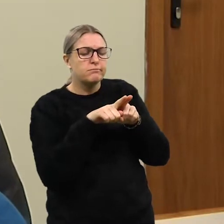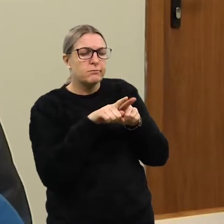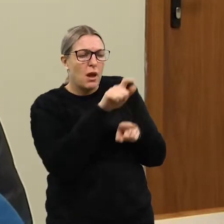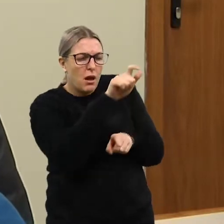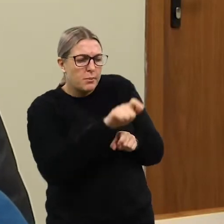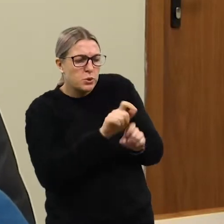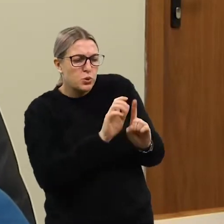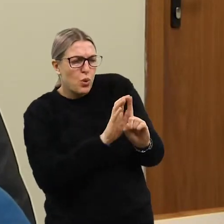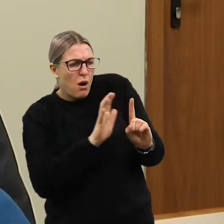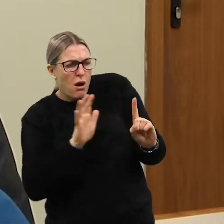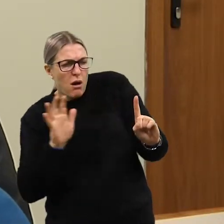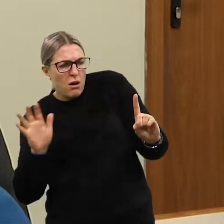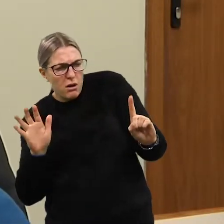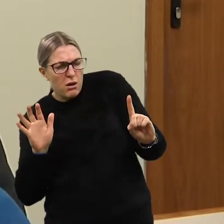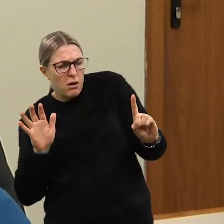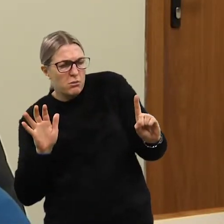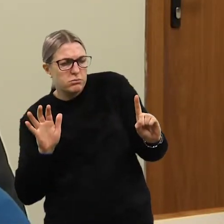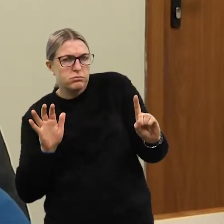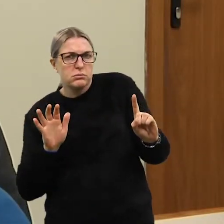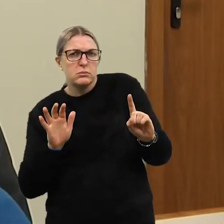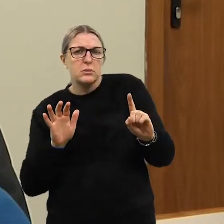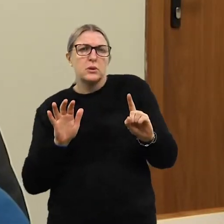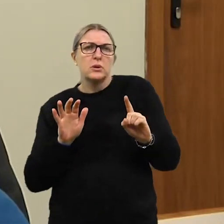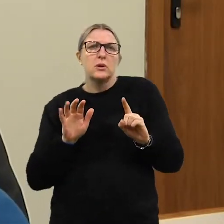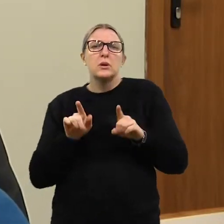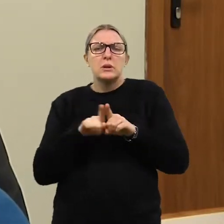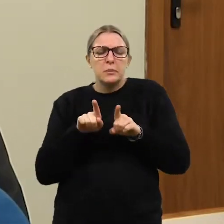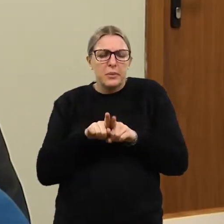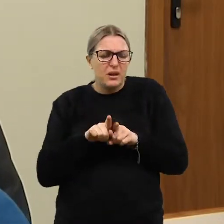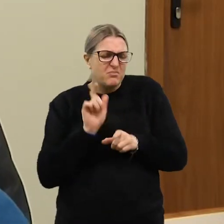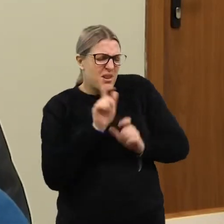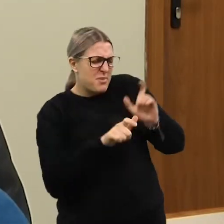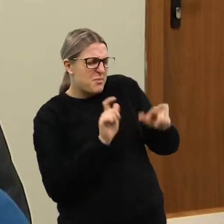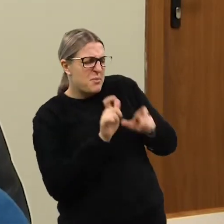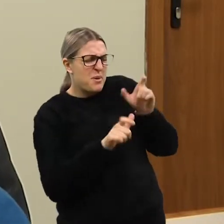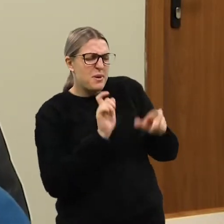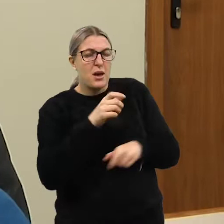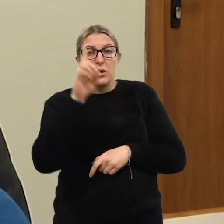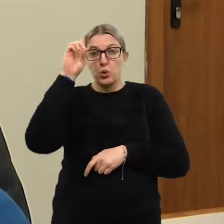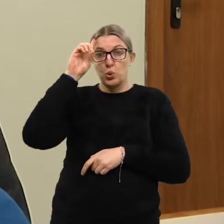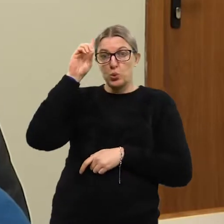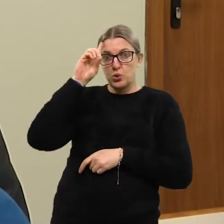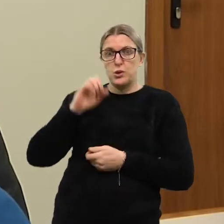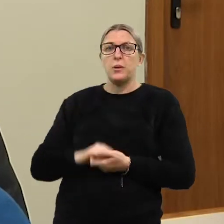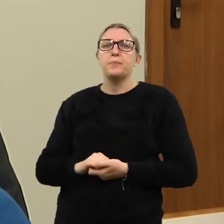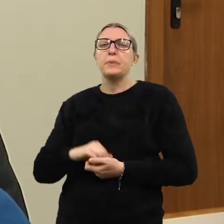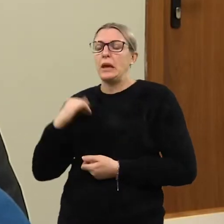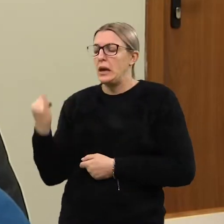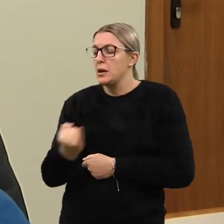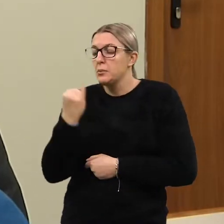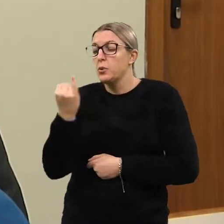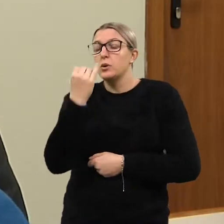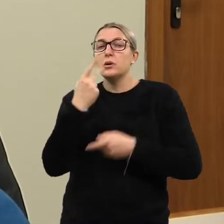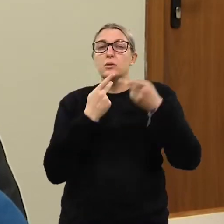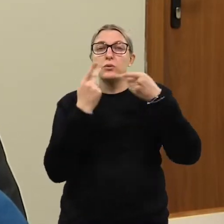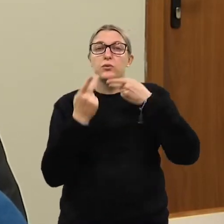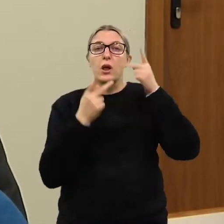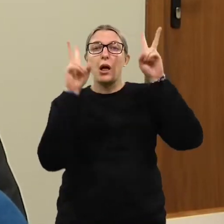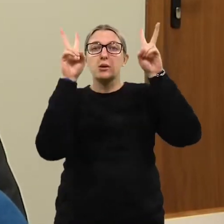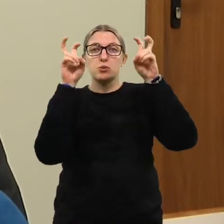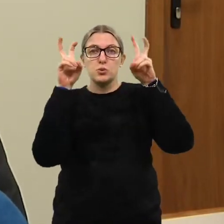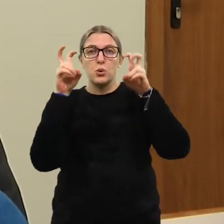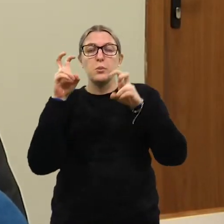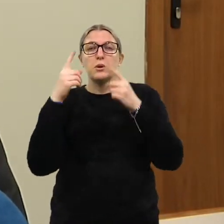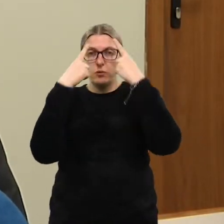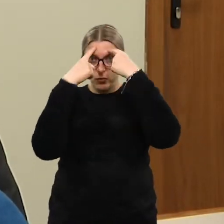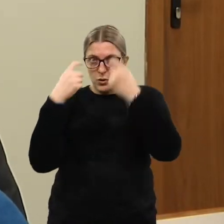aquele desmerecimento que é feito, né, às vezes diariamente. E isso é muito importante a gente falar sobre a violência psicológica, porque